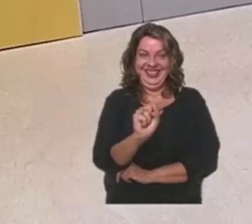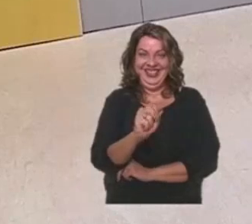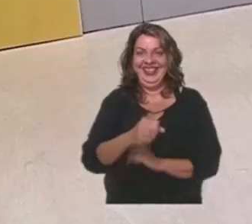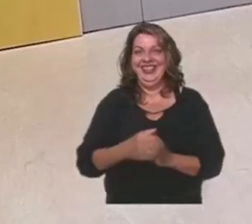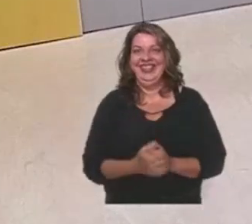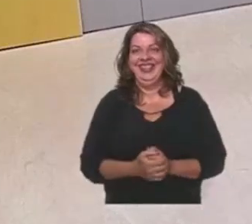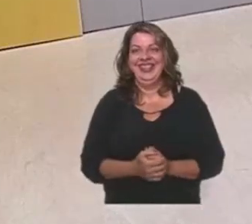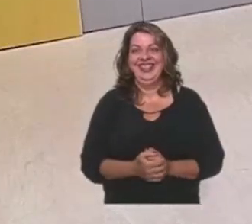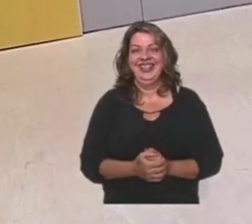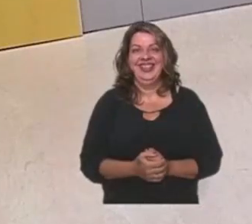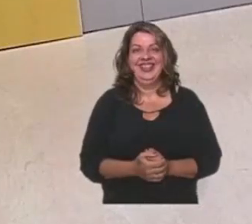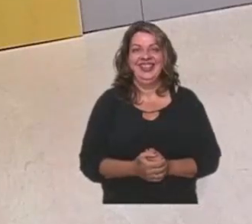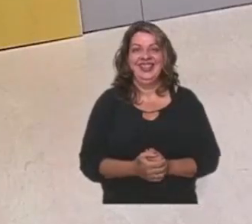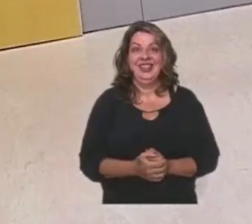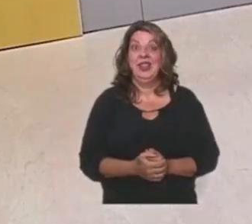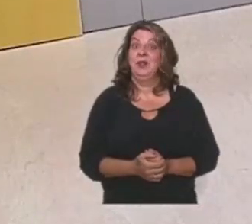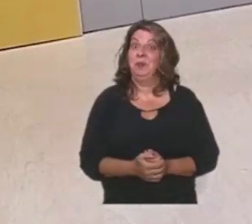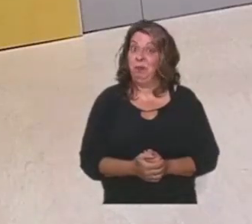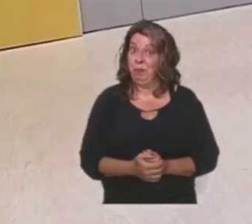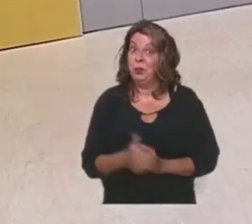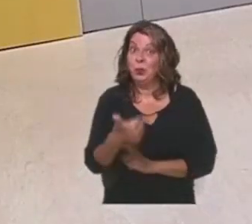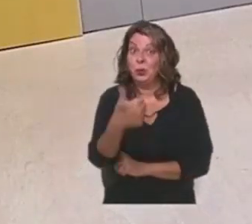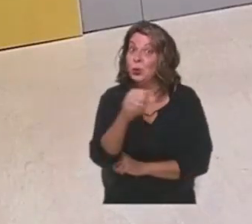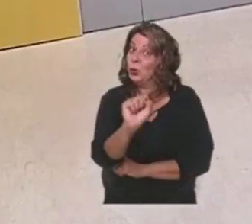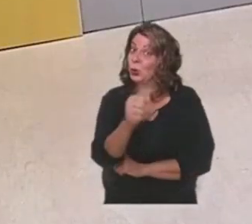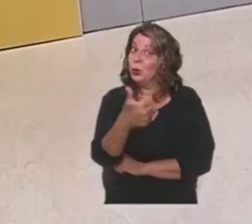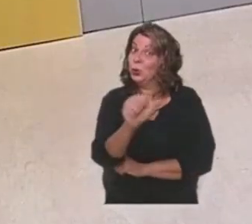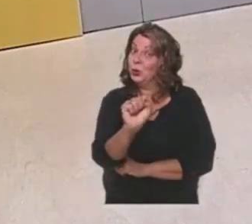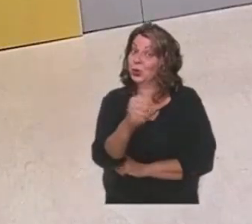58. Olha aí o